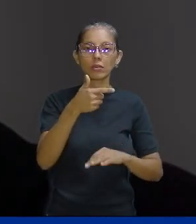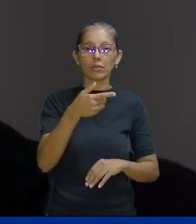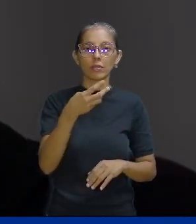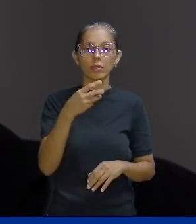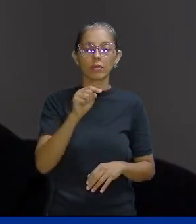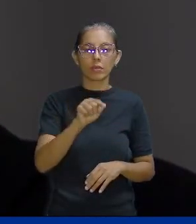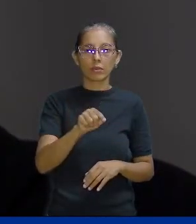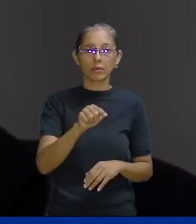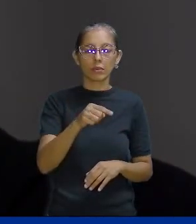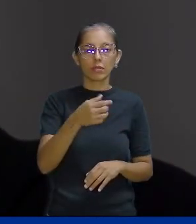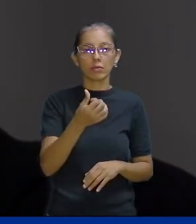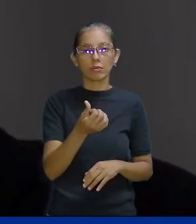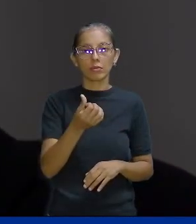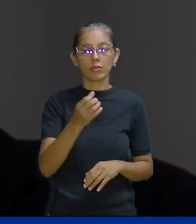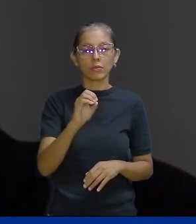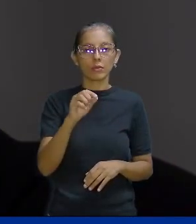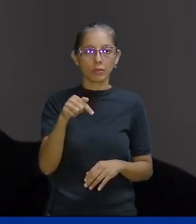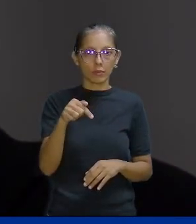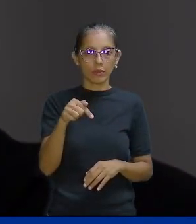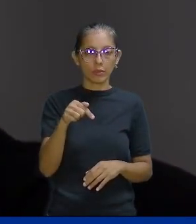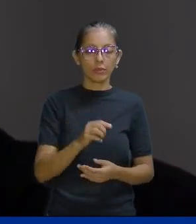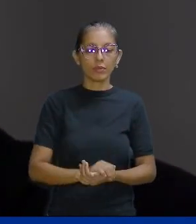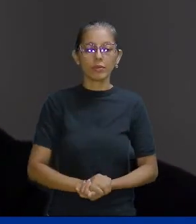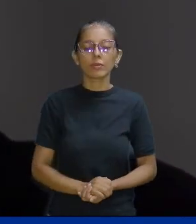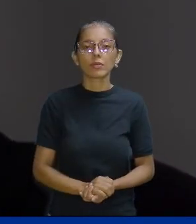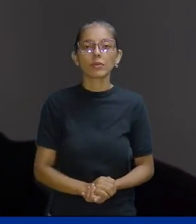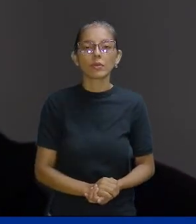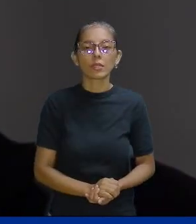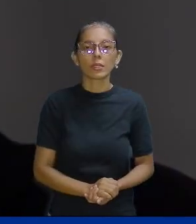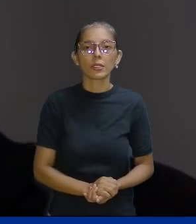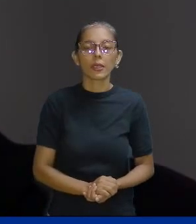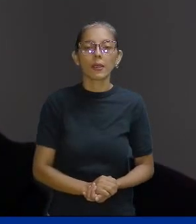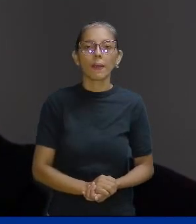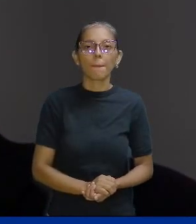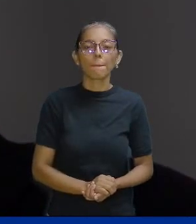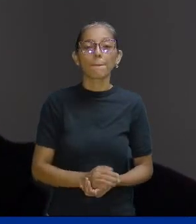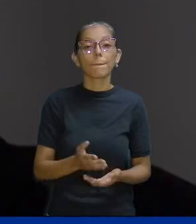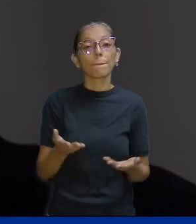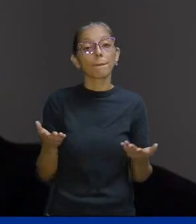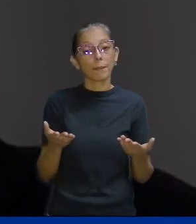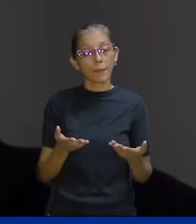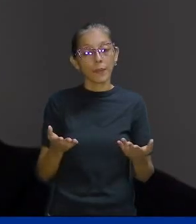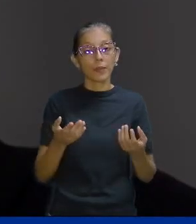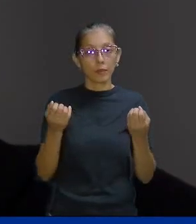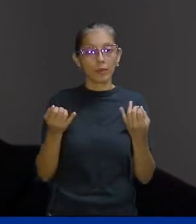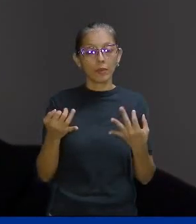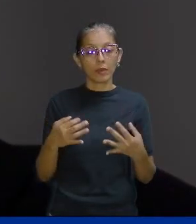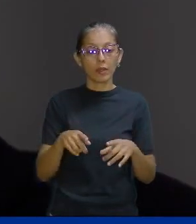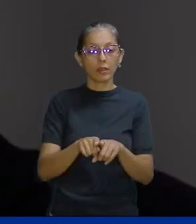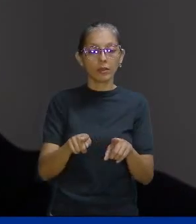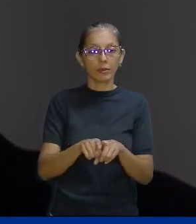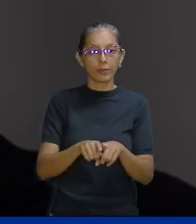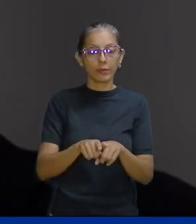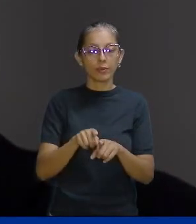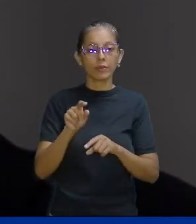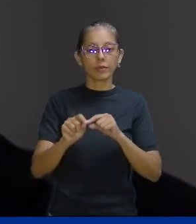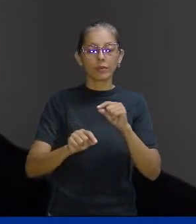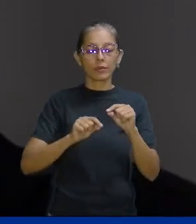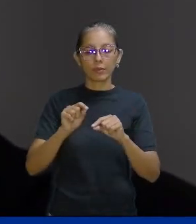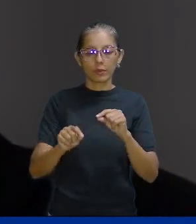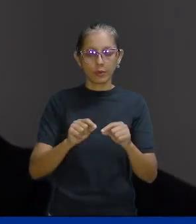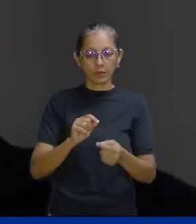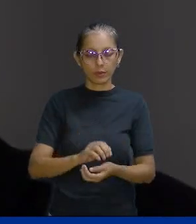23.607. Por derradeiro, senhor presidente, releva notar que a própria sistemática da prestação de contas